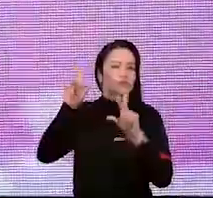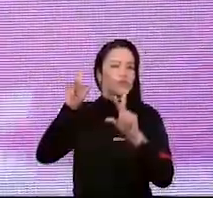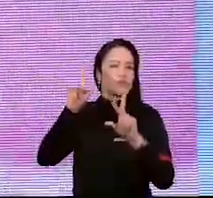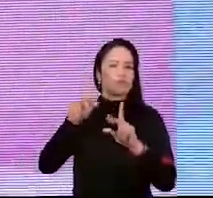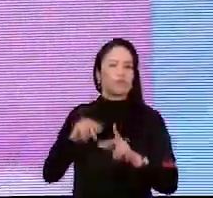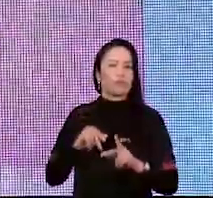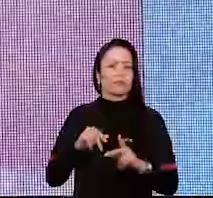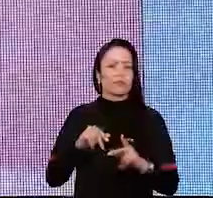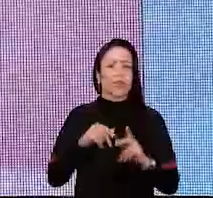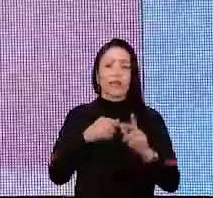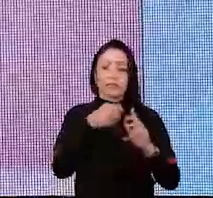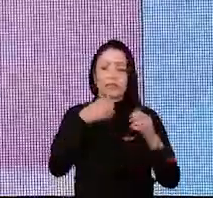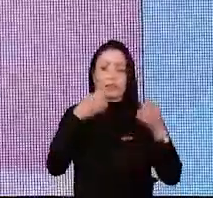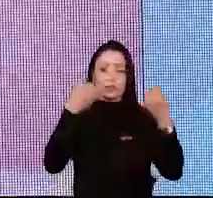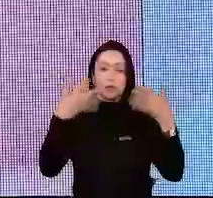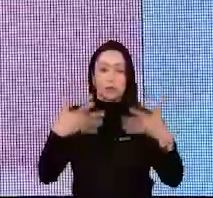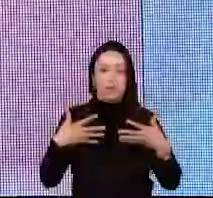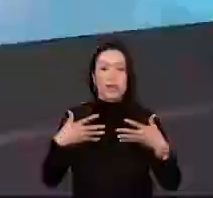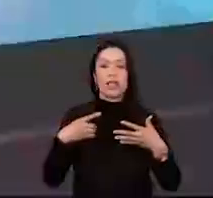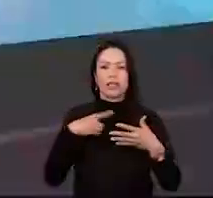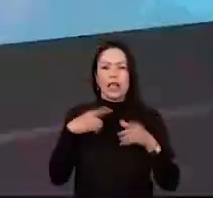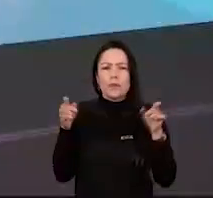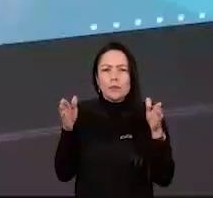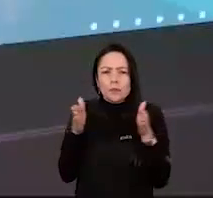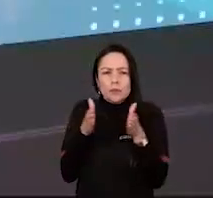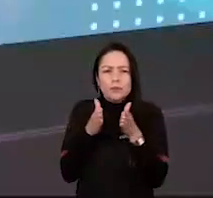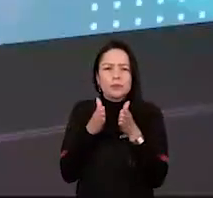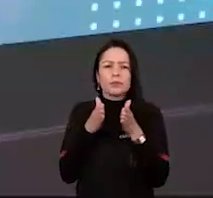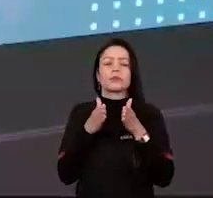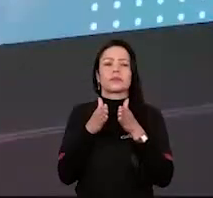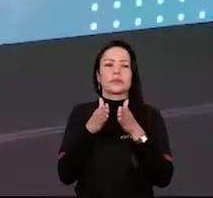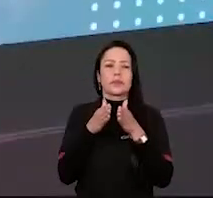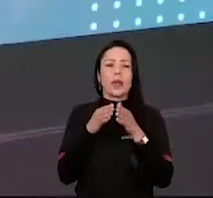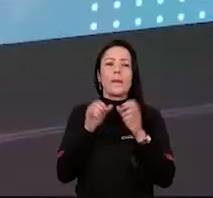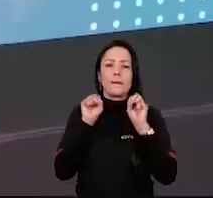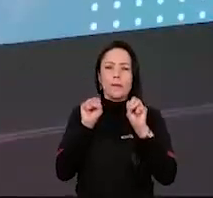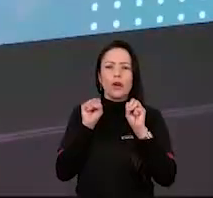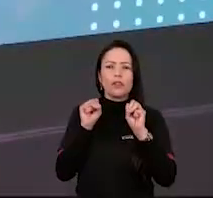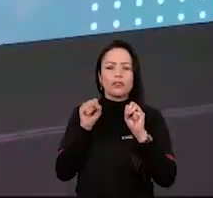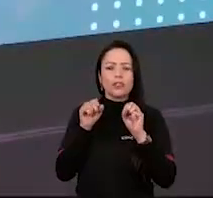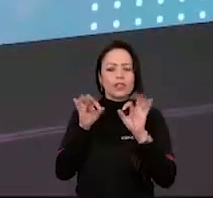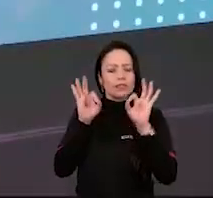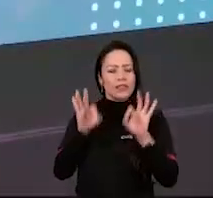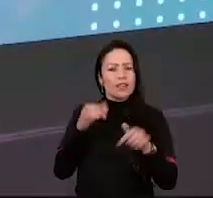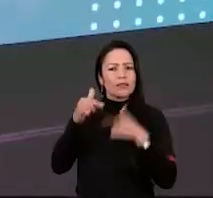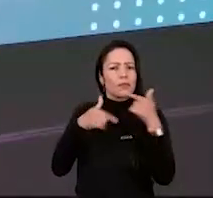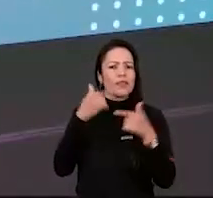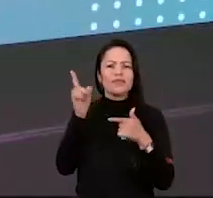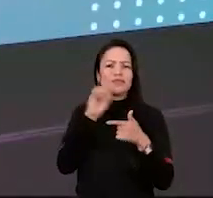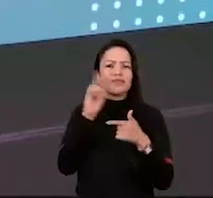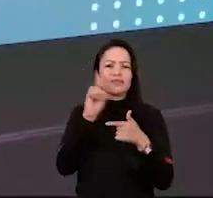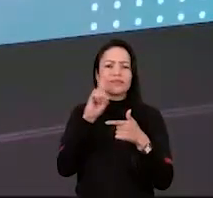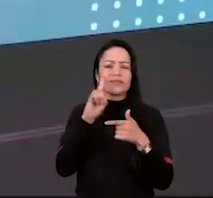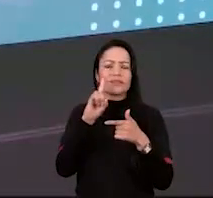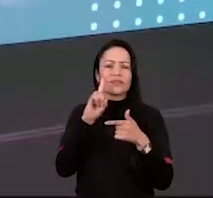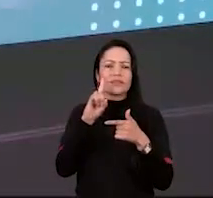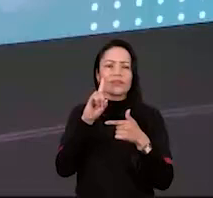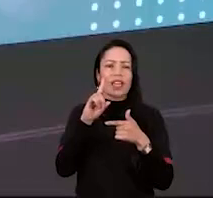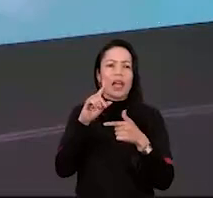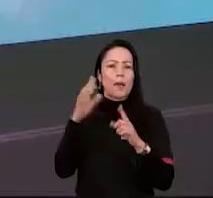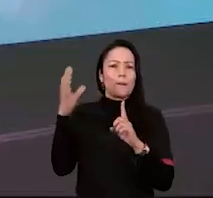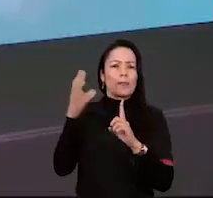e aquele artigo diz que ele tem uma tuba mais estreita, provocando uma disfunção tubária, então a disfunção tubária provoca